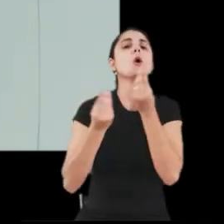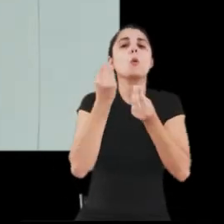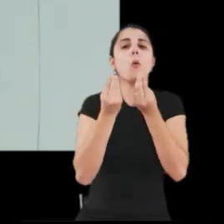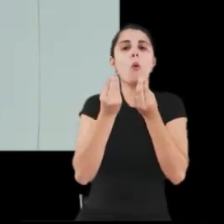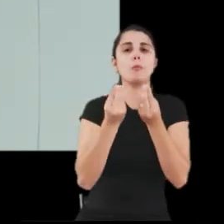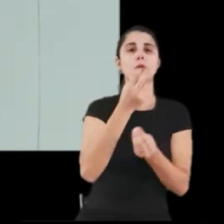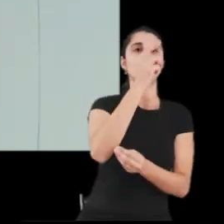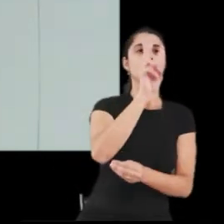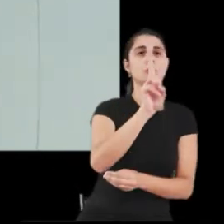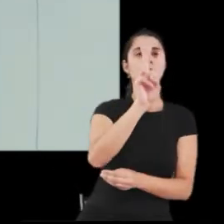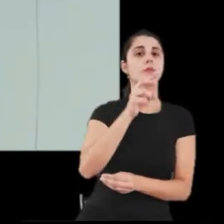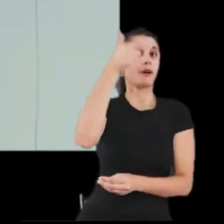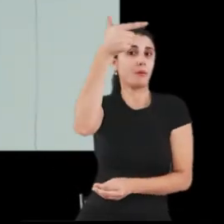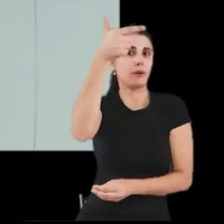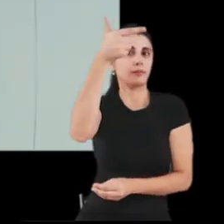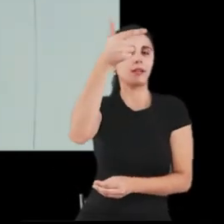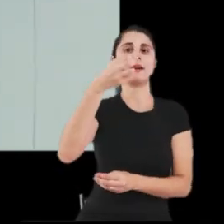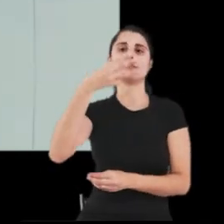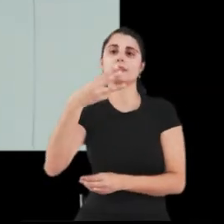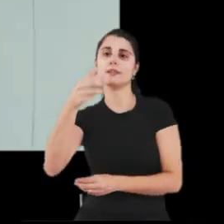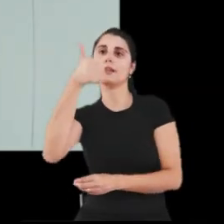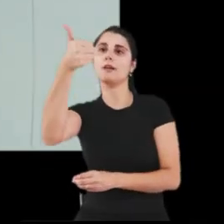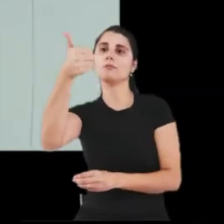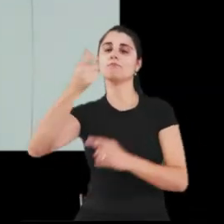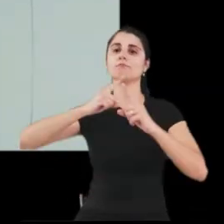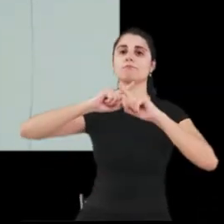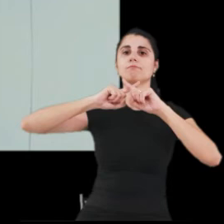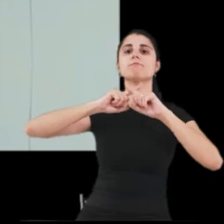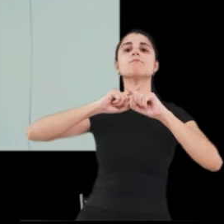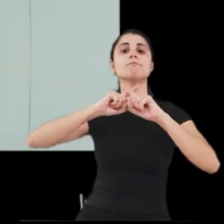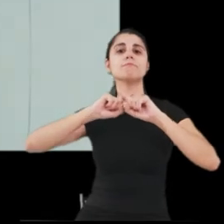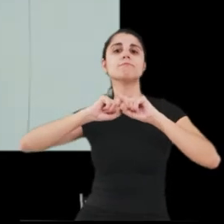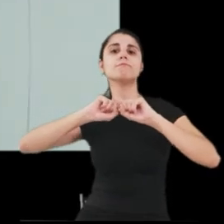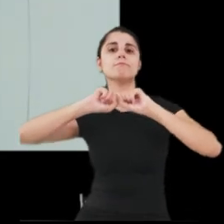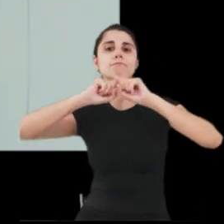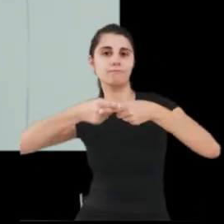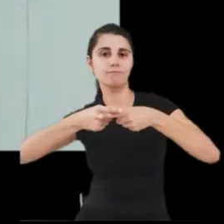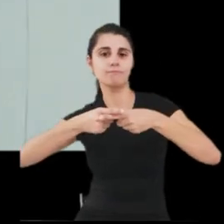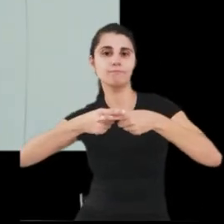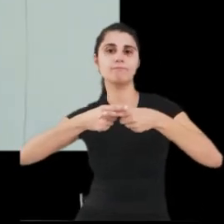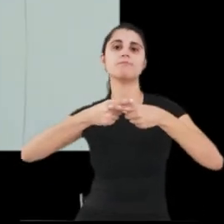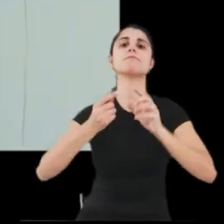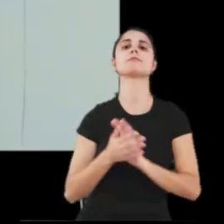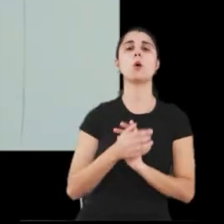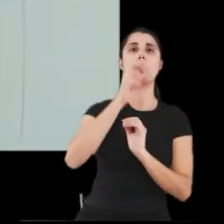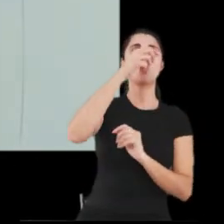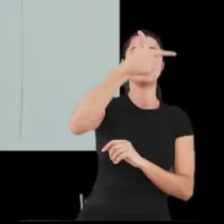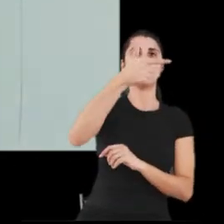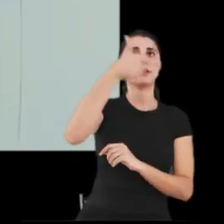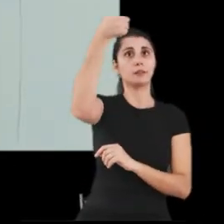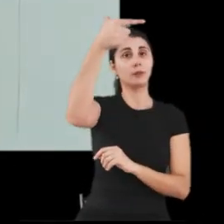fatores selecionados. 2 ao quadrado é 4, vezes 3 elevado a 1 é 3, 4 vezes